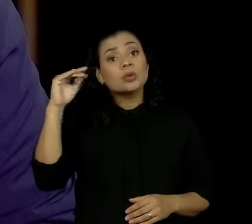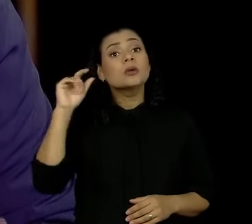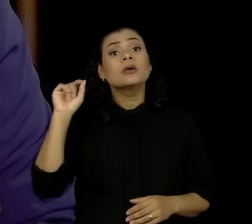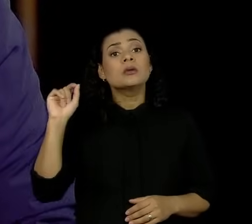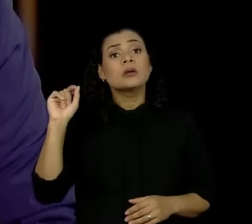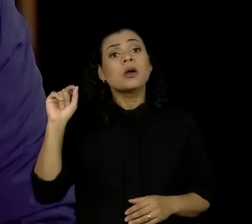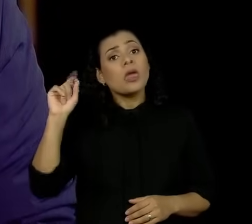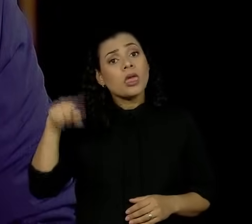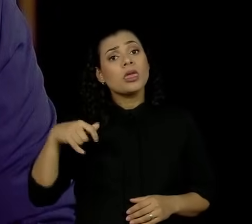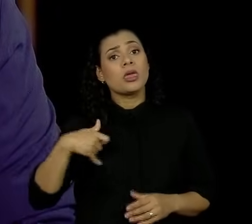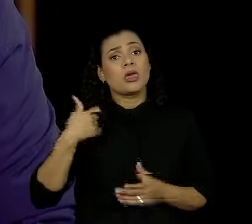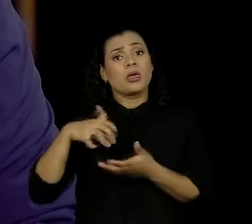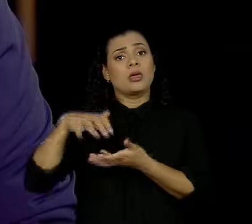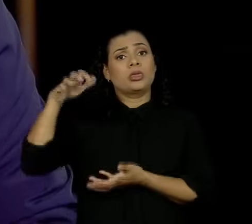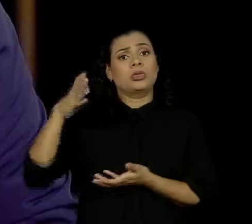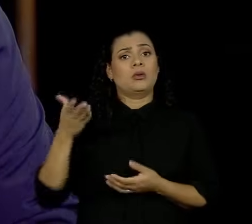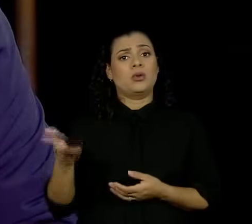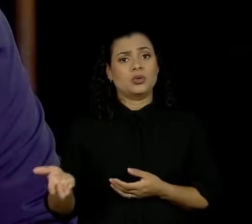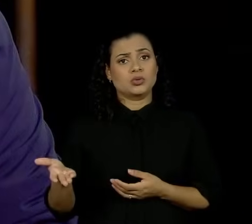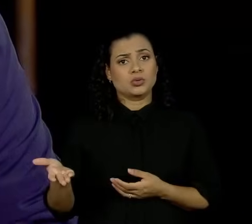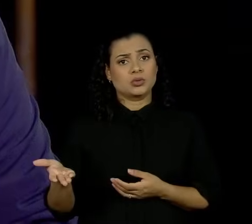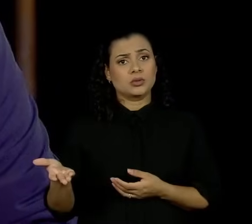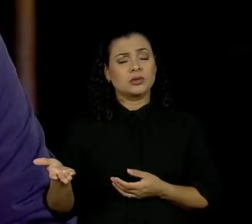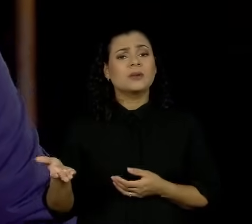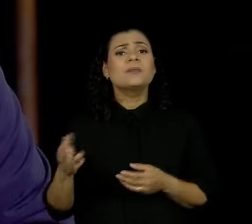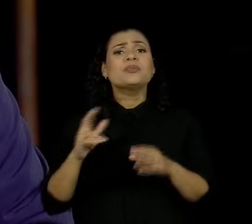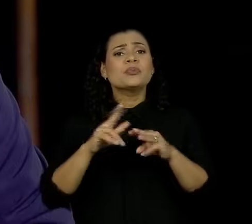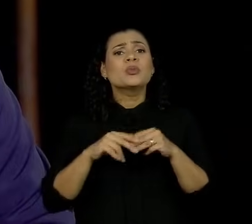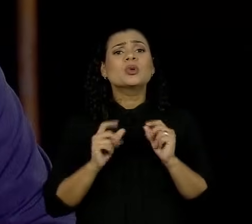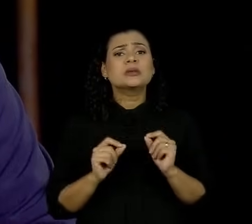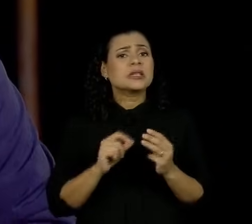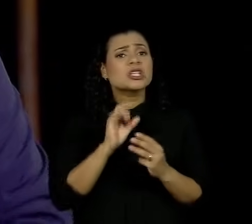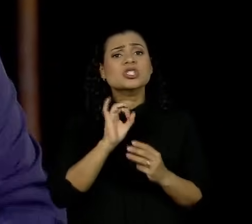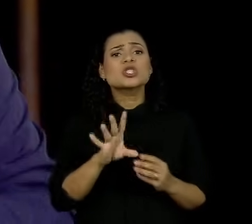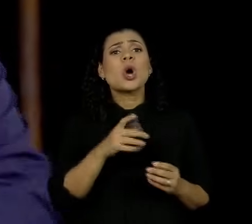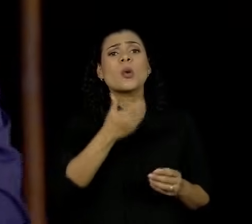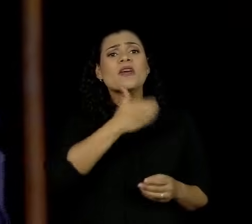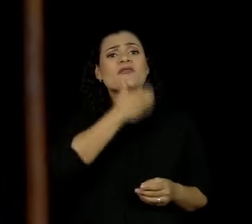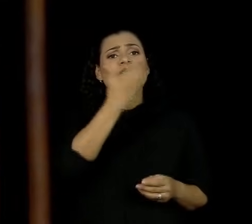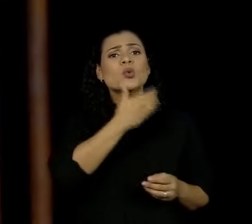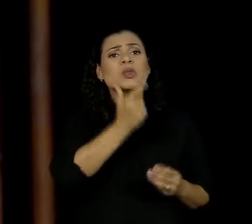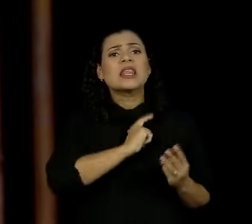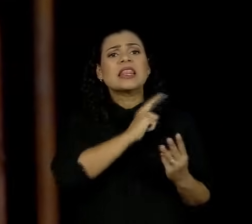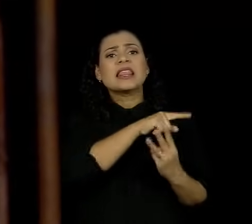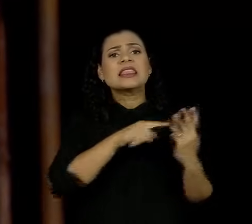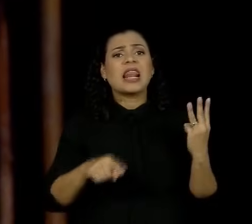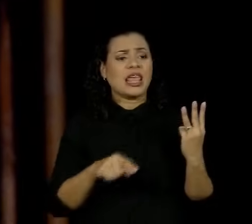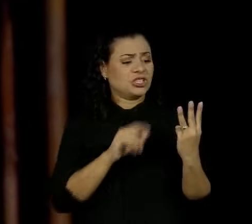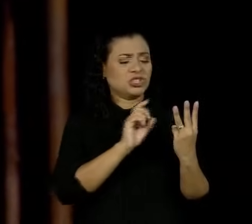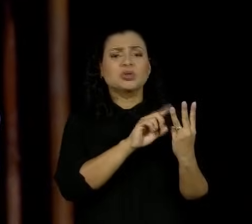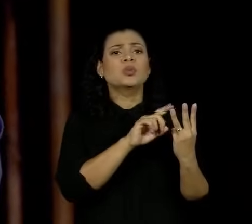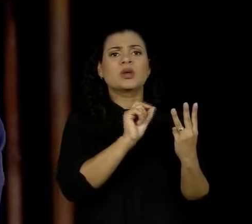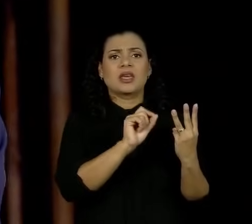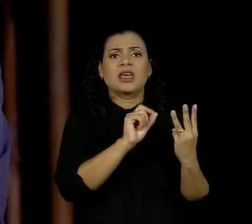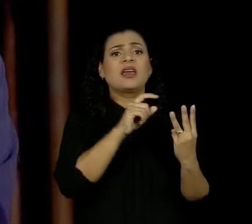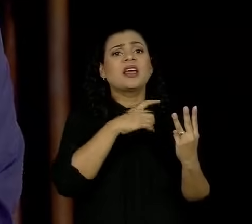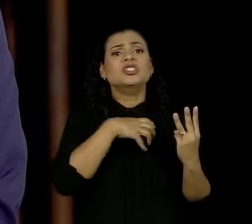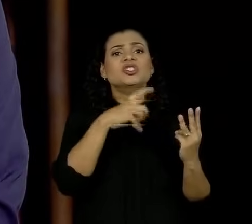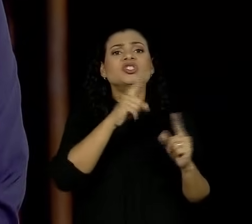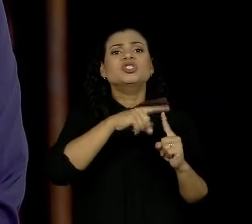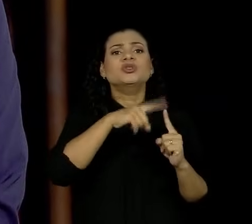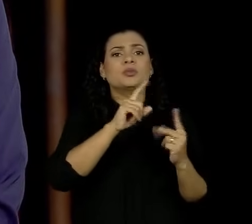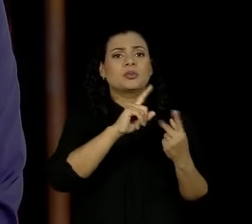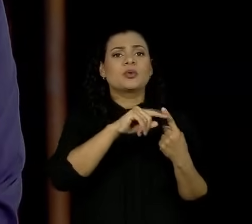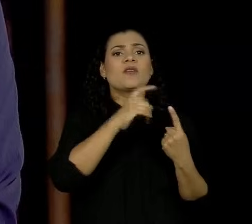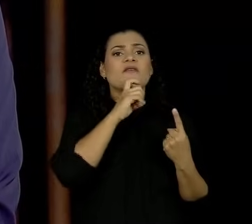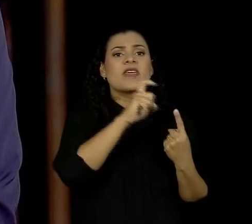fruta: verde, madura e podre. O meu convidado, Alexandre da Silva, é mestre em